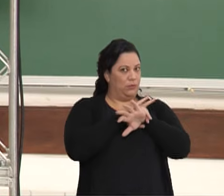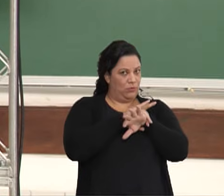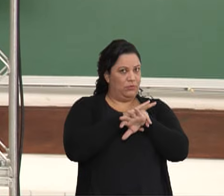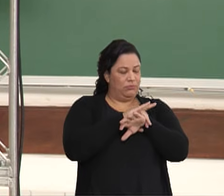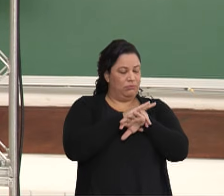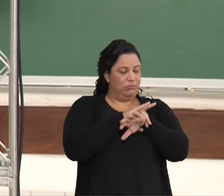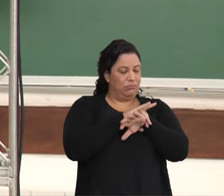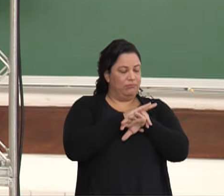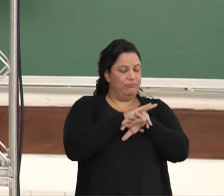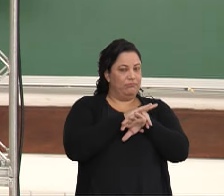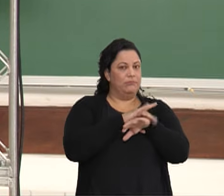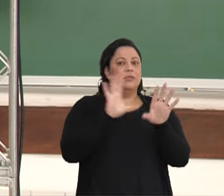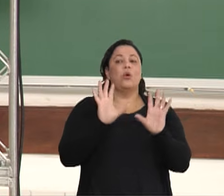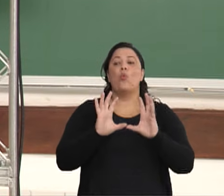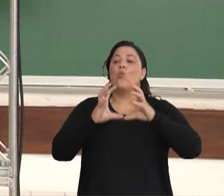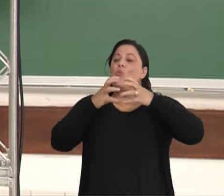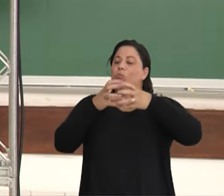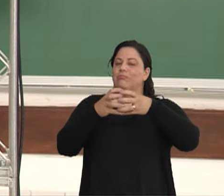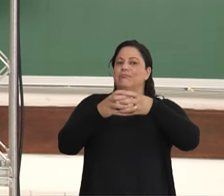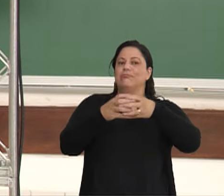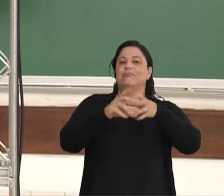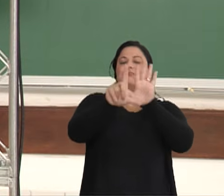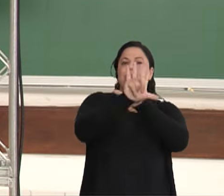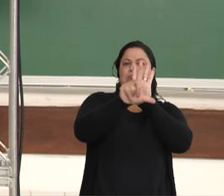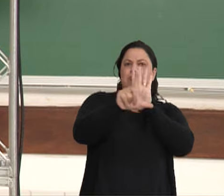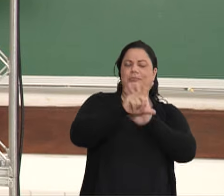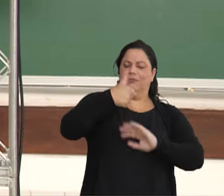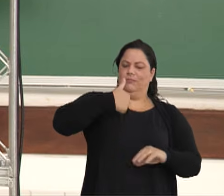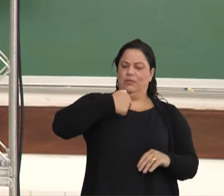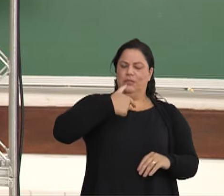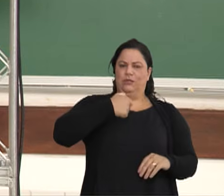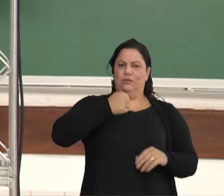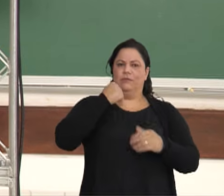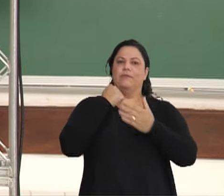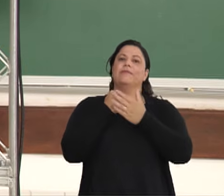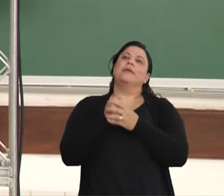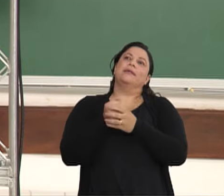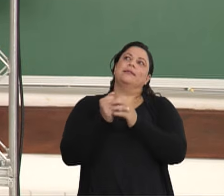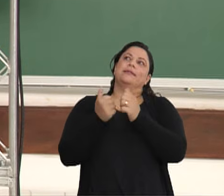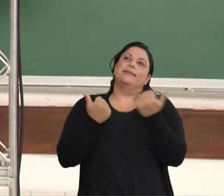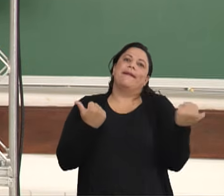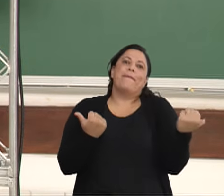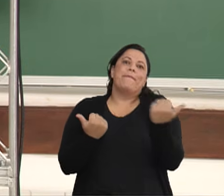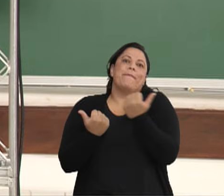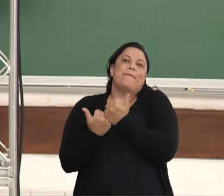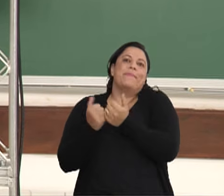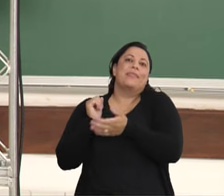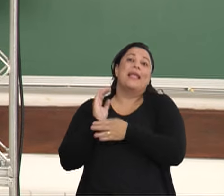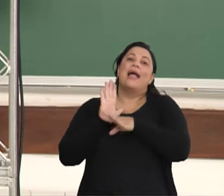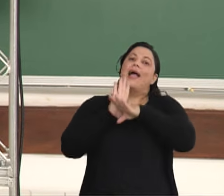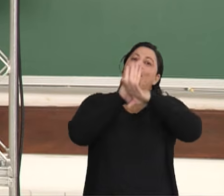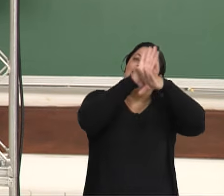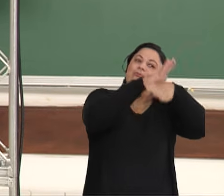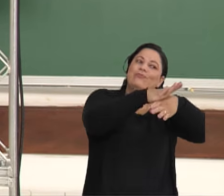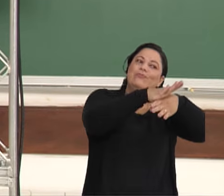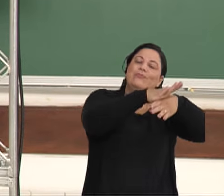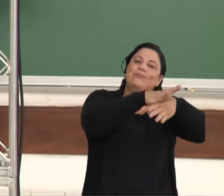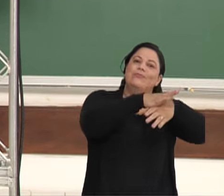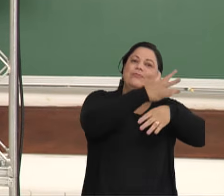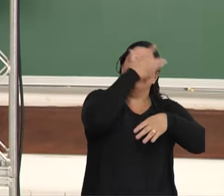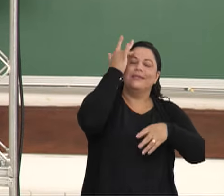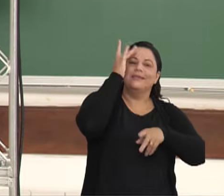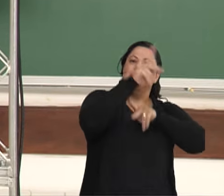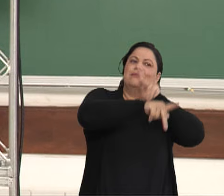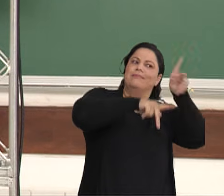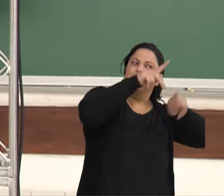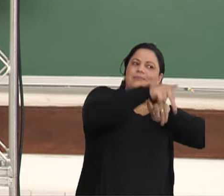conjunto de leis que o Getúlio Vargas apoia e esse conjunto de leis coloca que os trabalhadores passam a ter